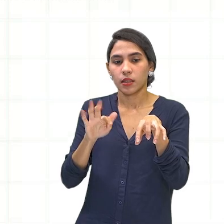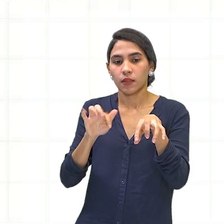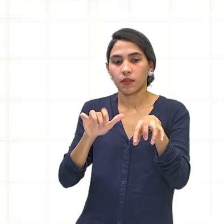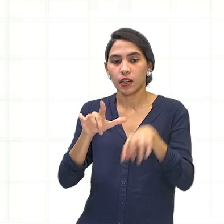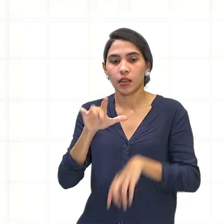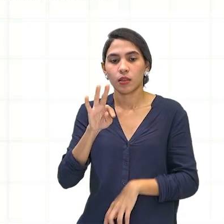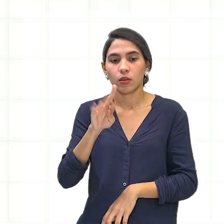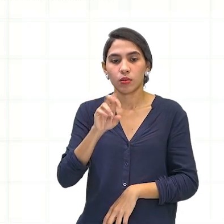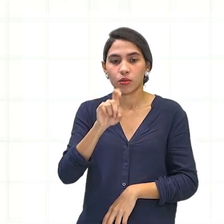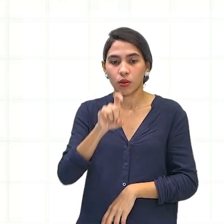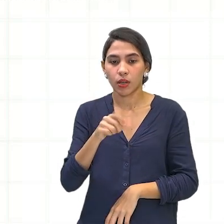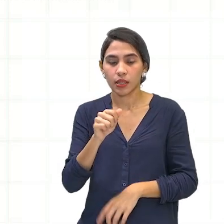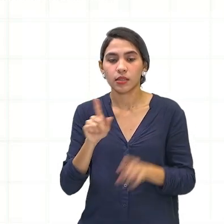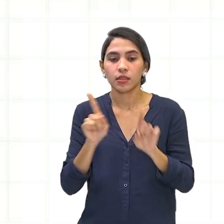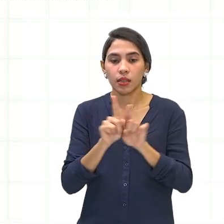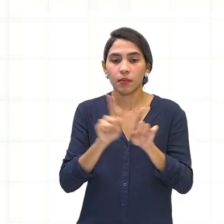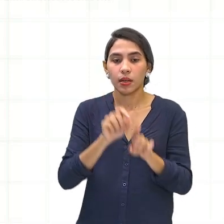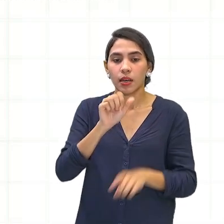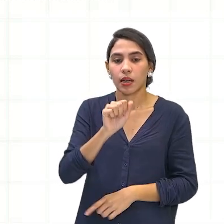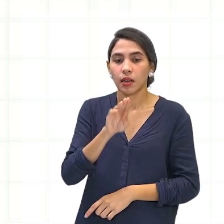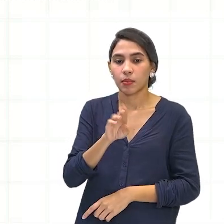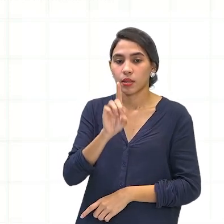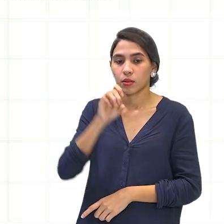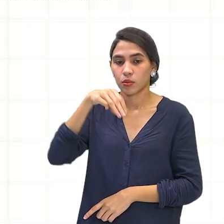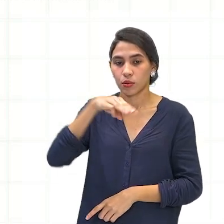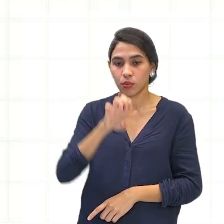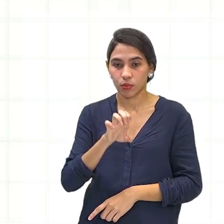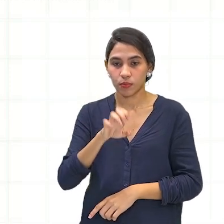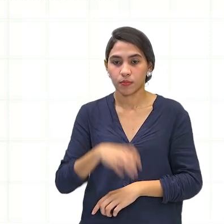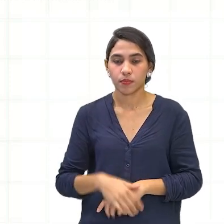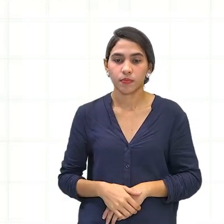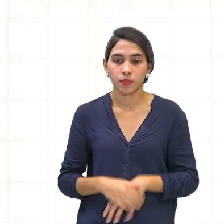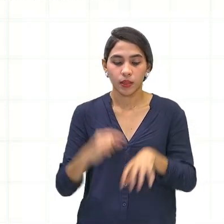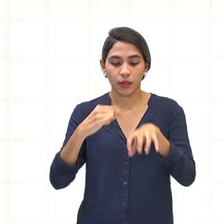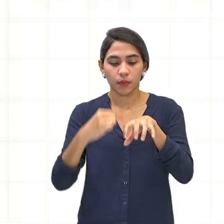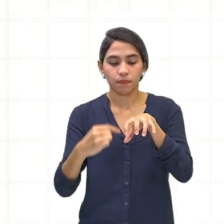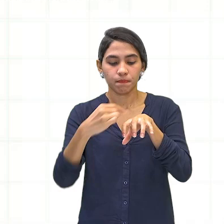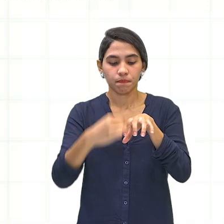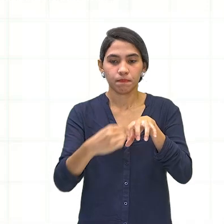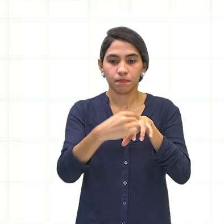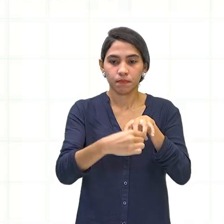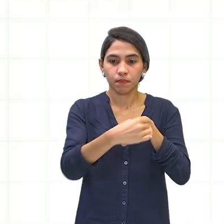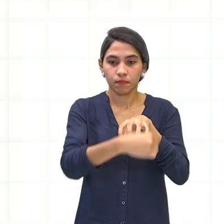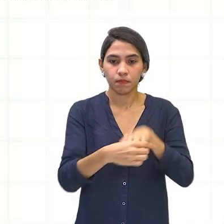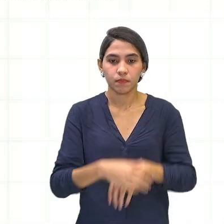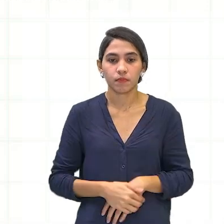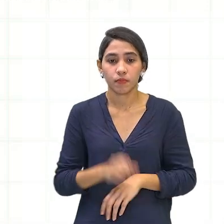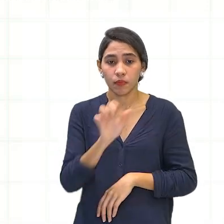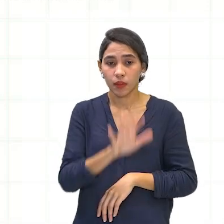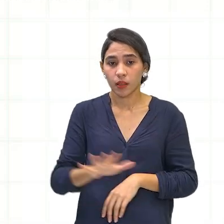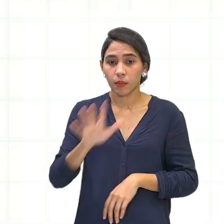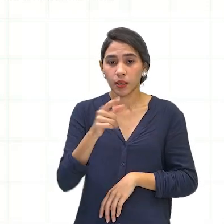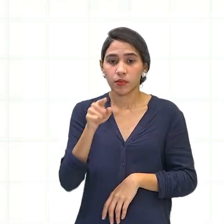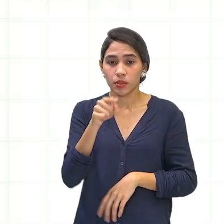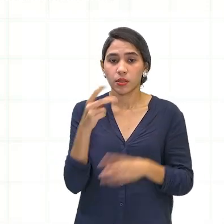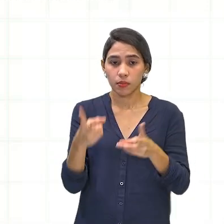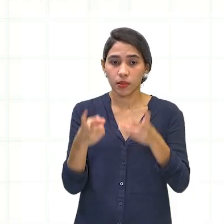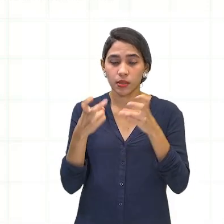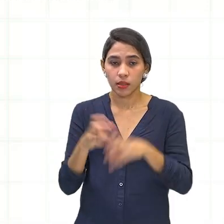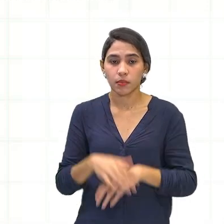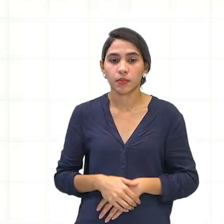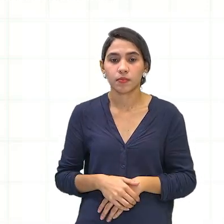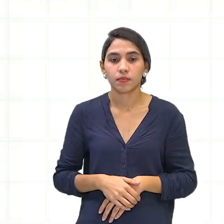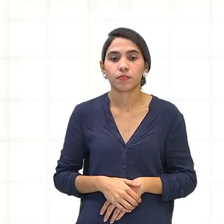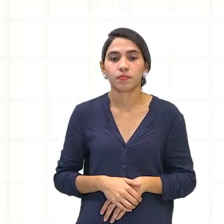e abdômen, né? Onde a gente vai ter aí a inserção das suas patas. E aí na imagem a seguir a gente observa ali os seus